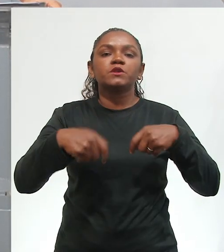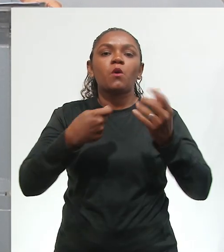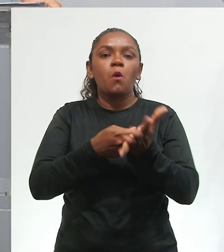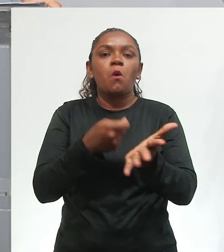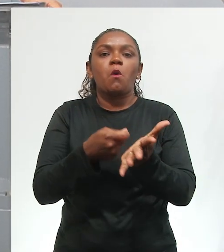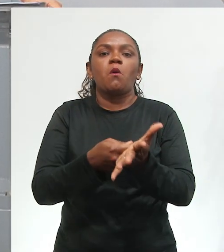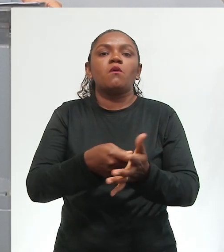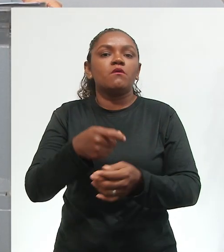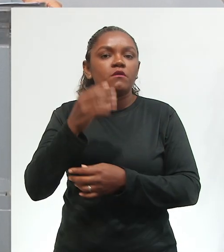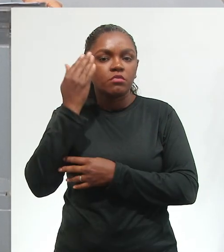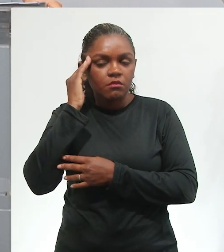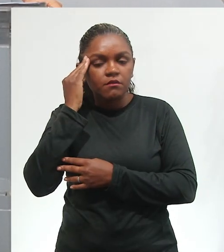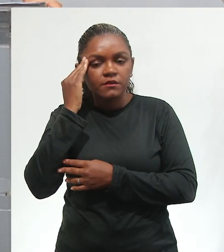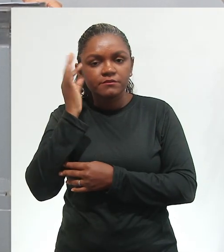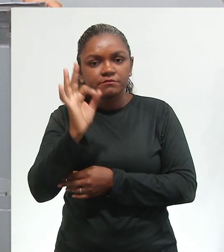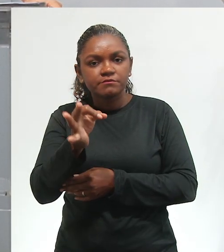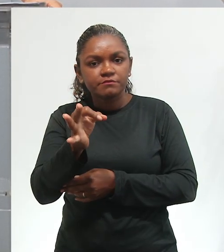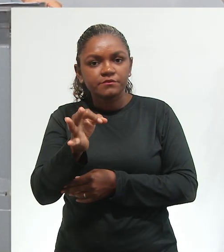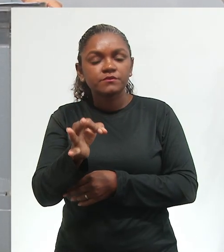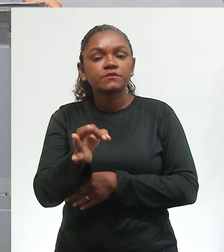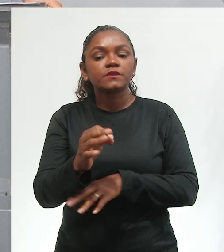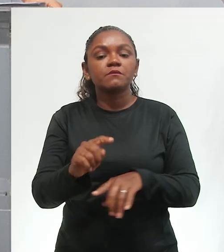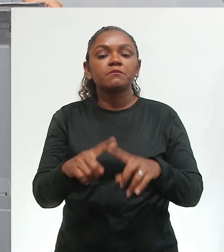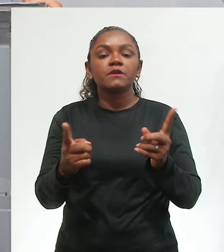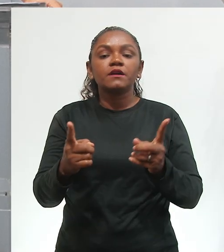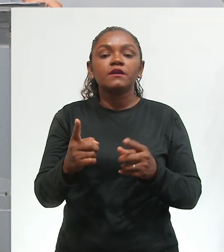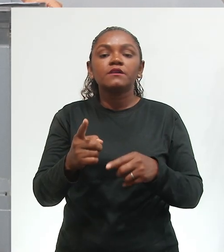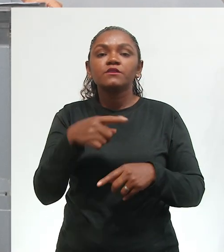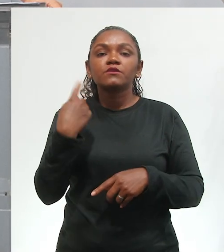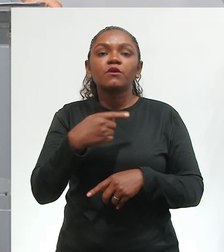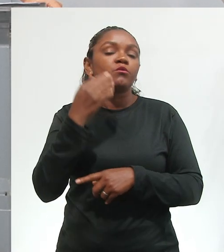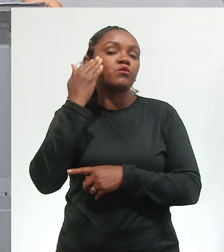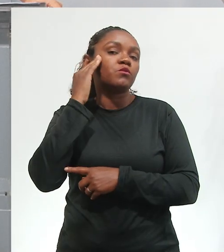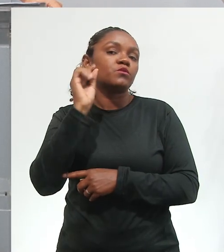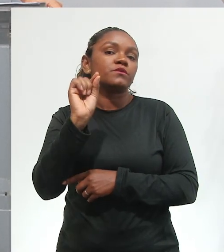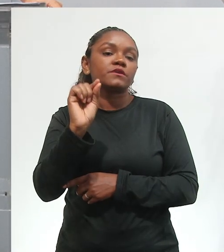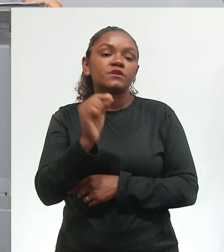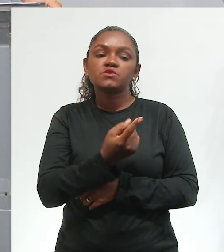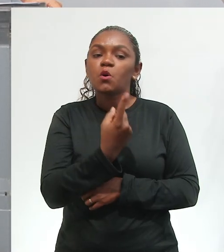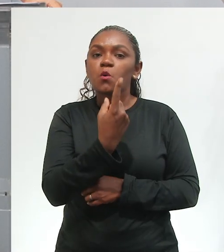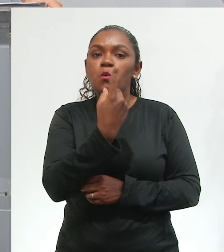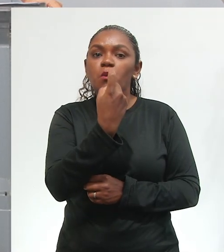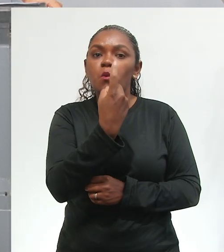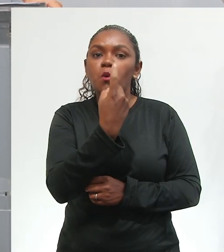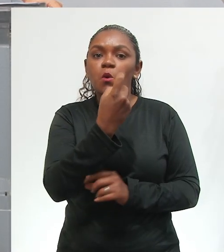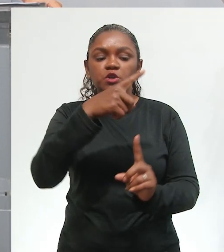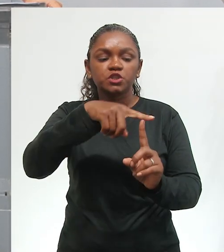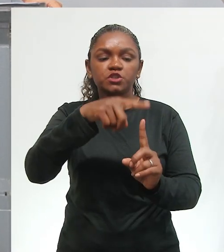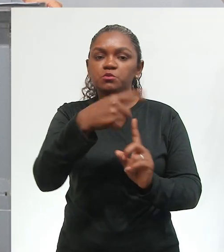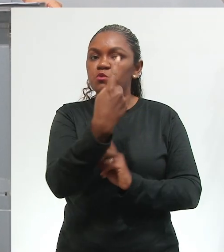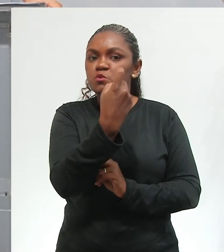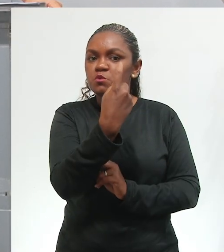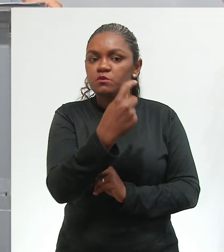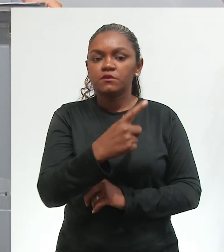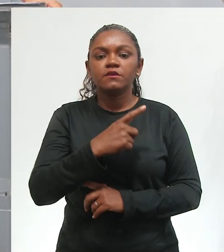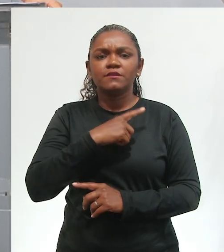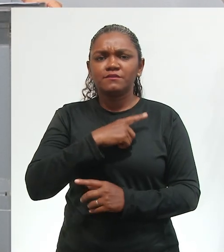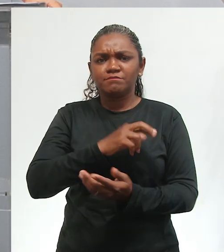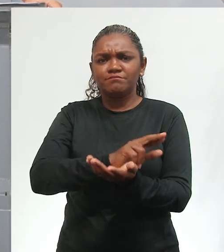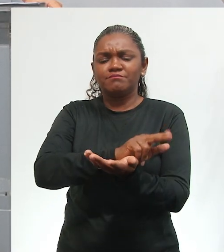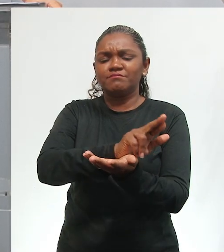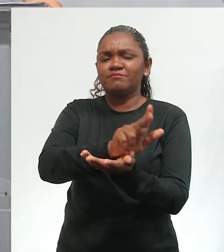maneira. E a gente só não entende que não é a única maneira de se ensinar a multiplicação.